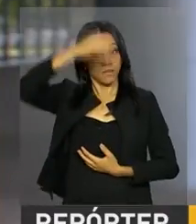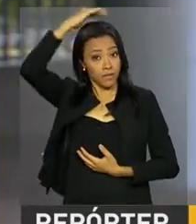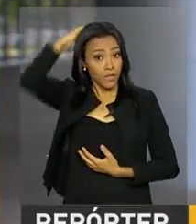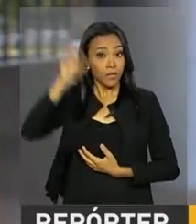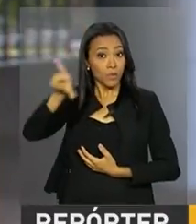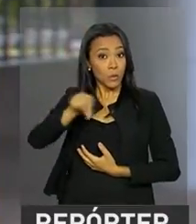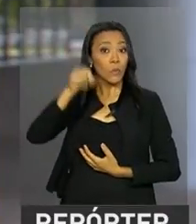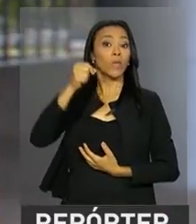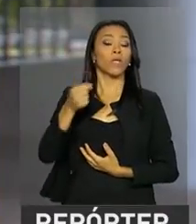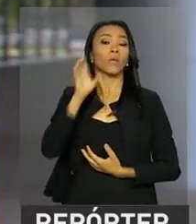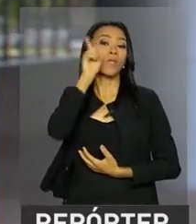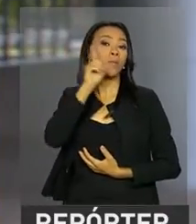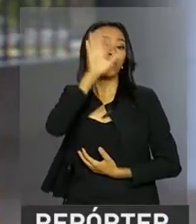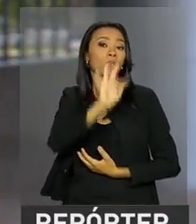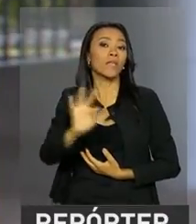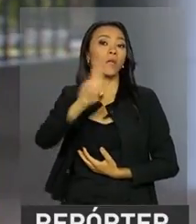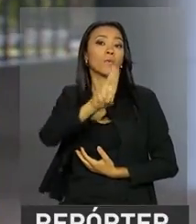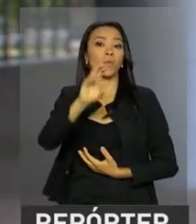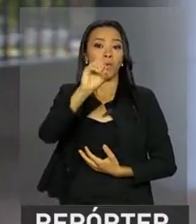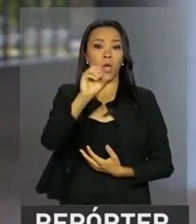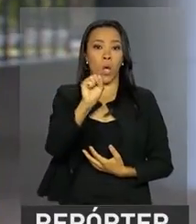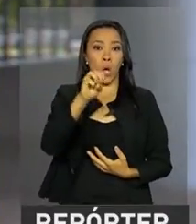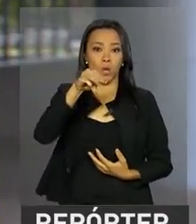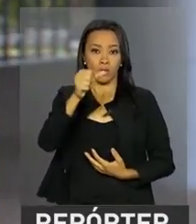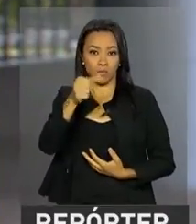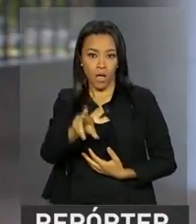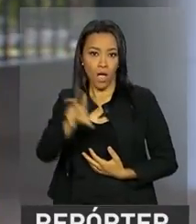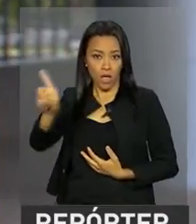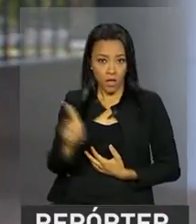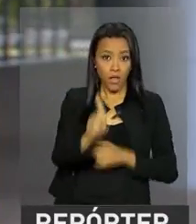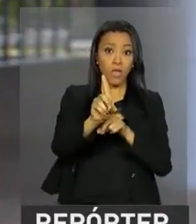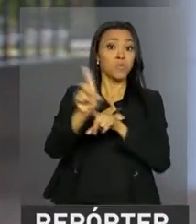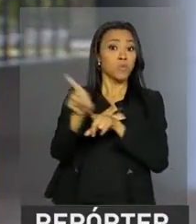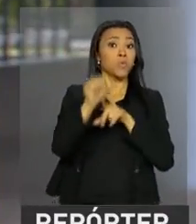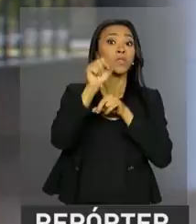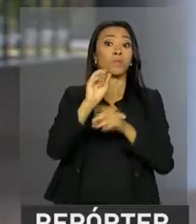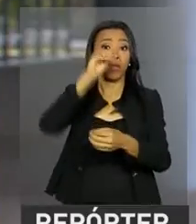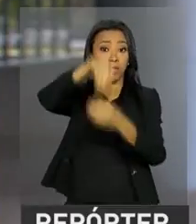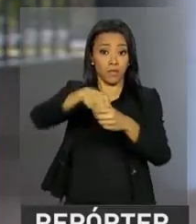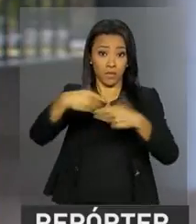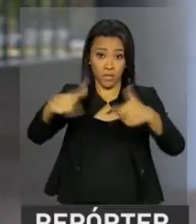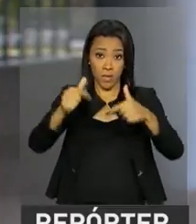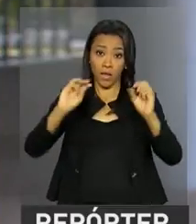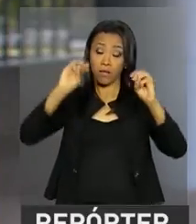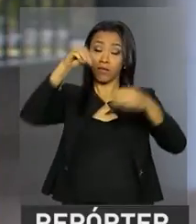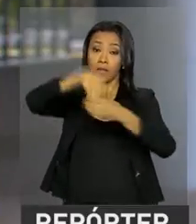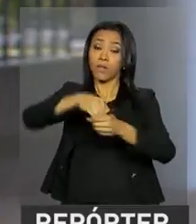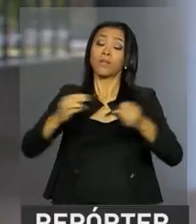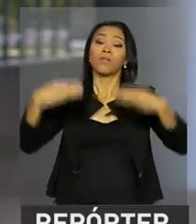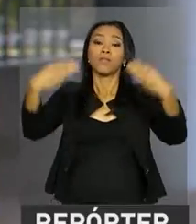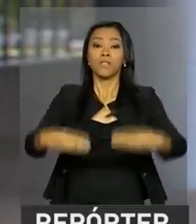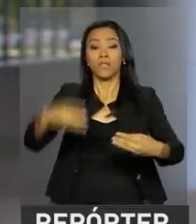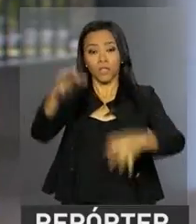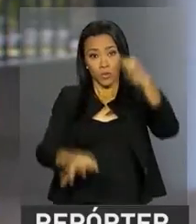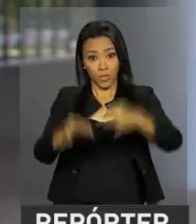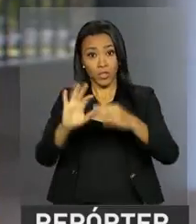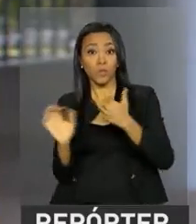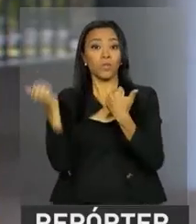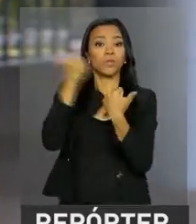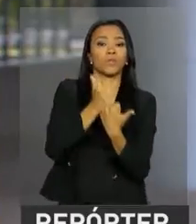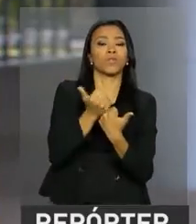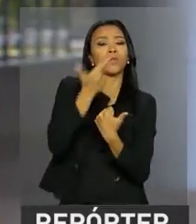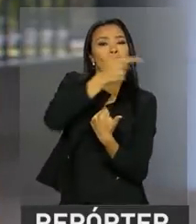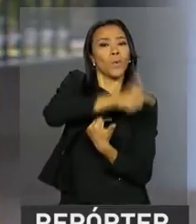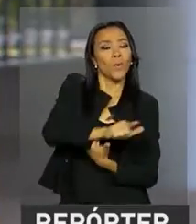deputado federal osmar serraglio para o ministério da justiça e segurança pública ele vai substituir alexandre de moraes que